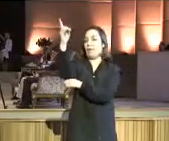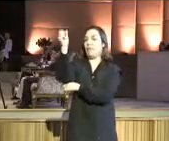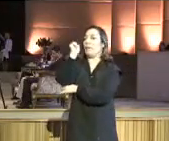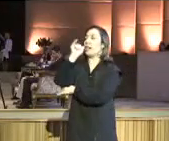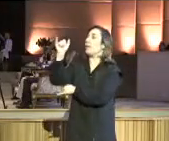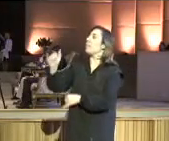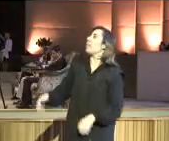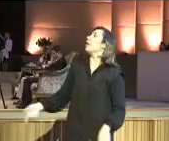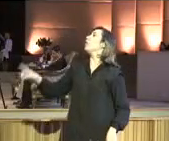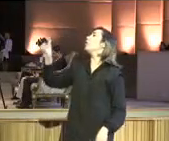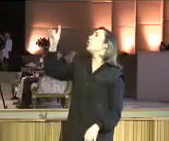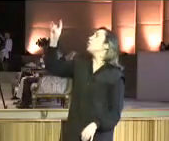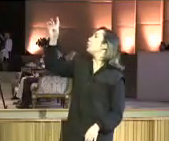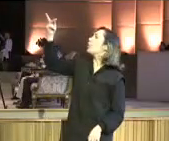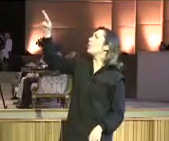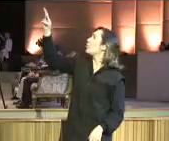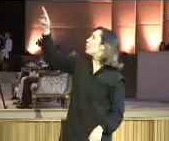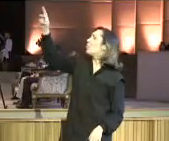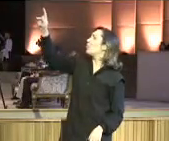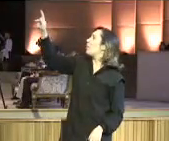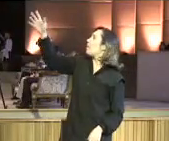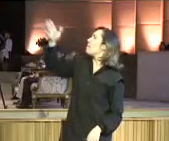o meu escudo.